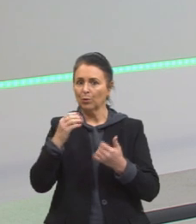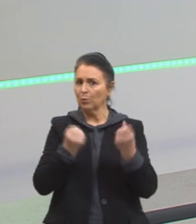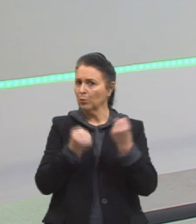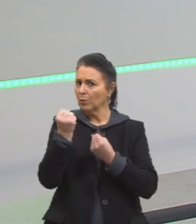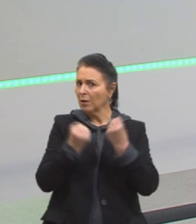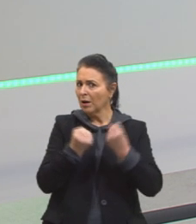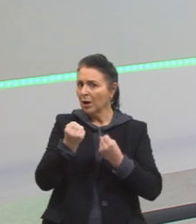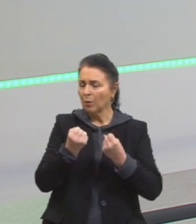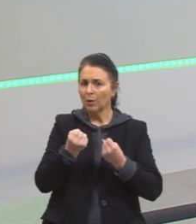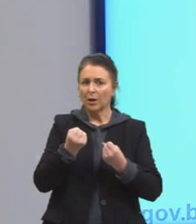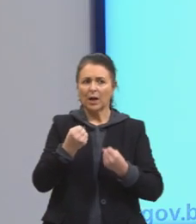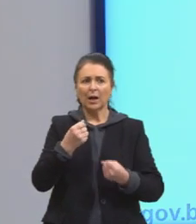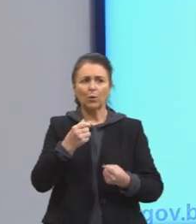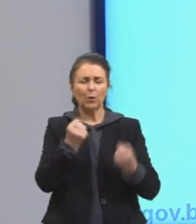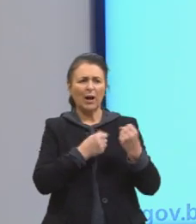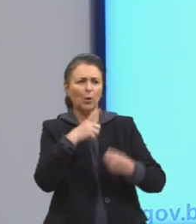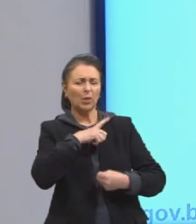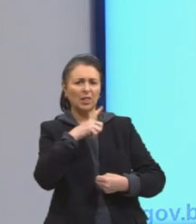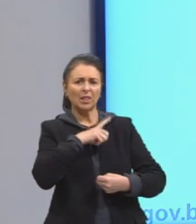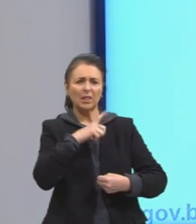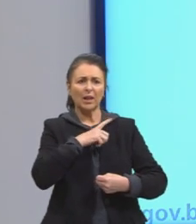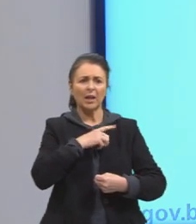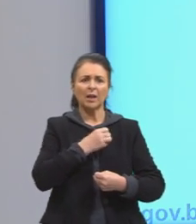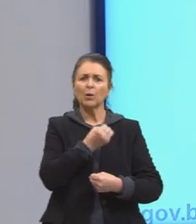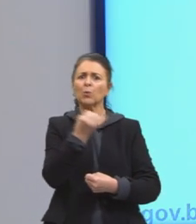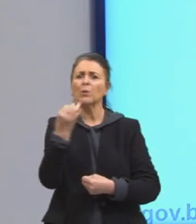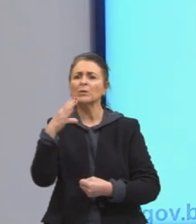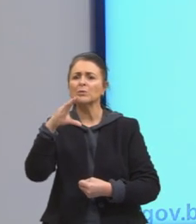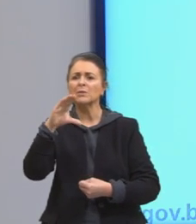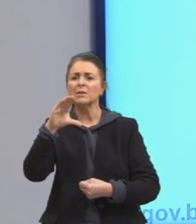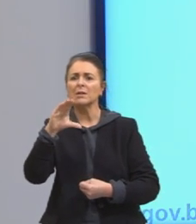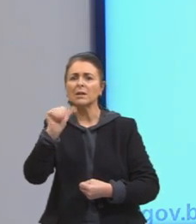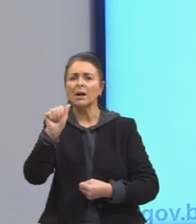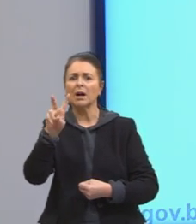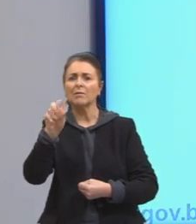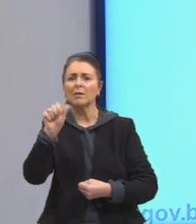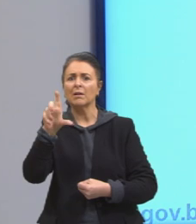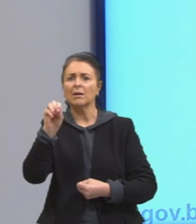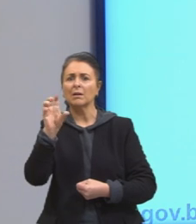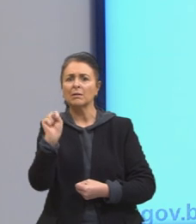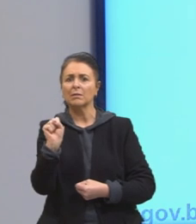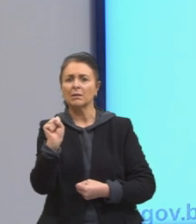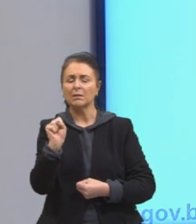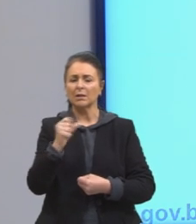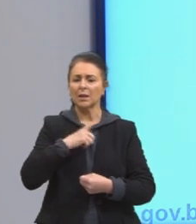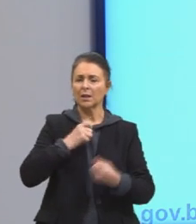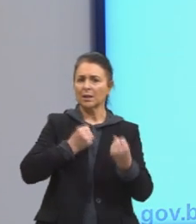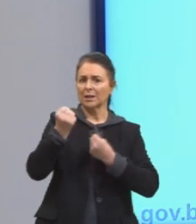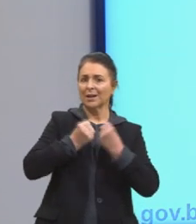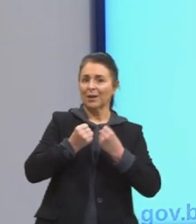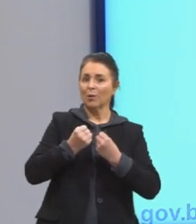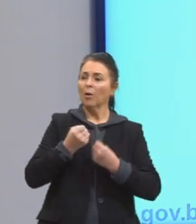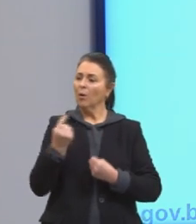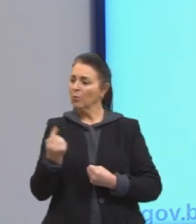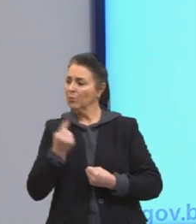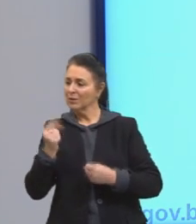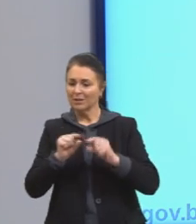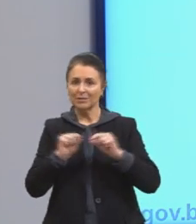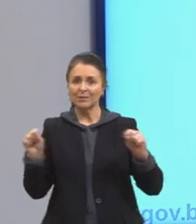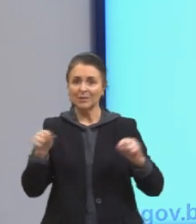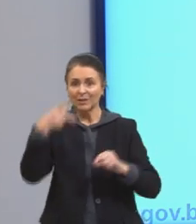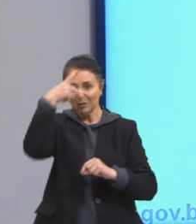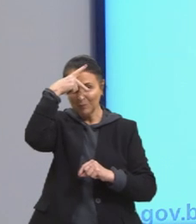a gente acaba dizendo a esse carro é Quantos cavalos tem esse carro né então cavalo então é bonita a medida de